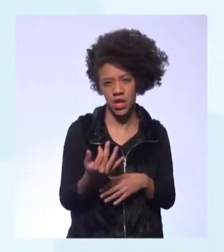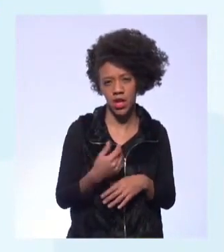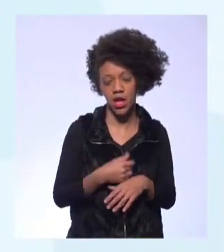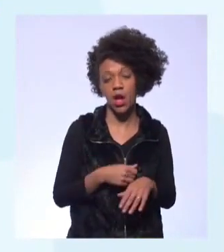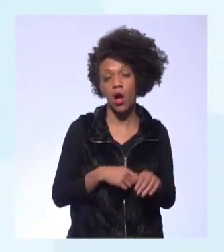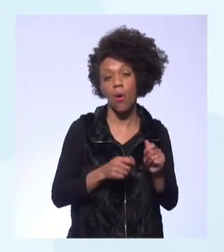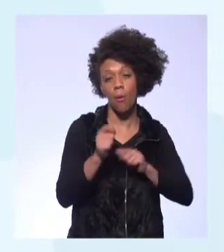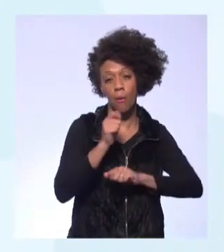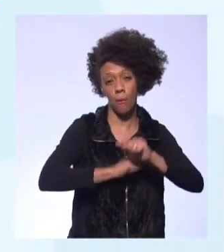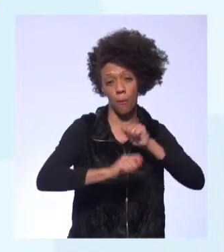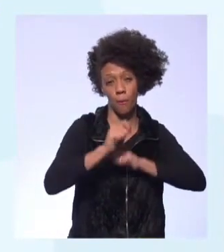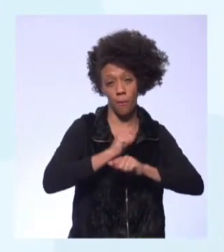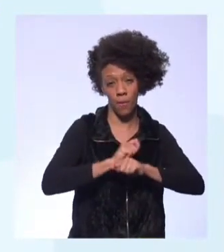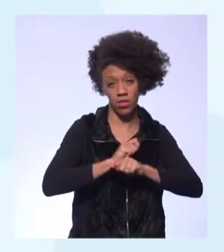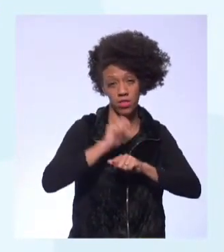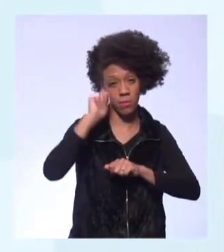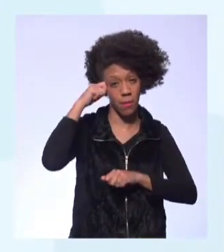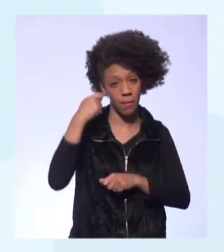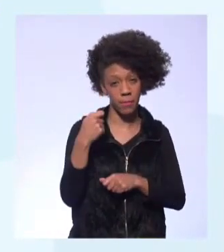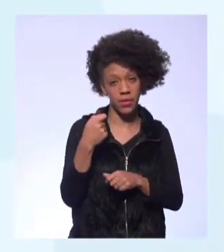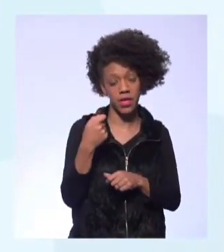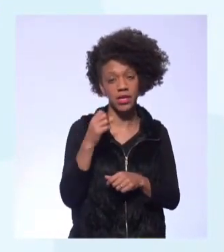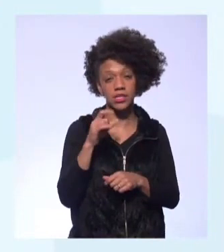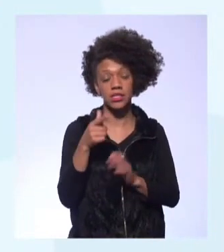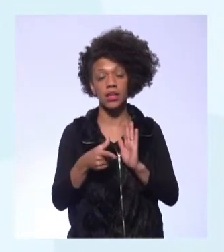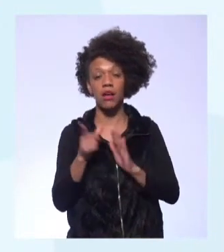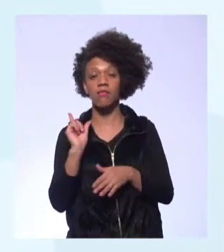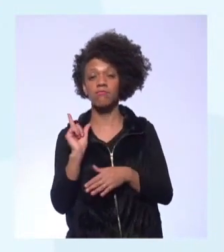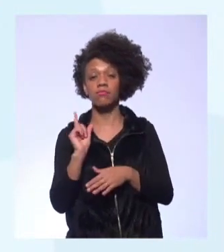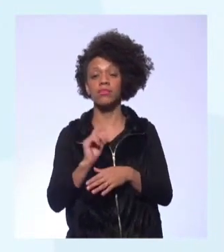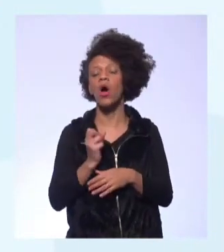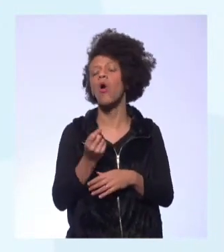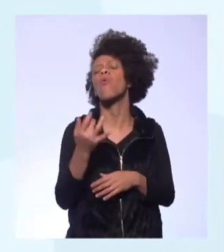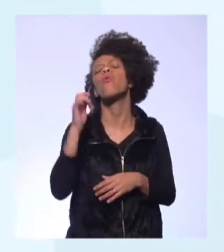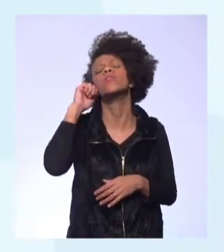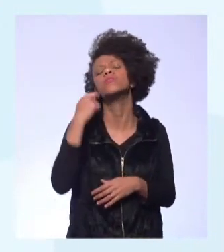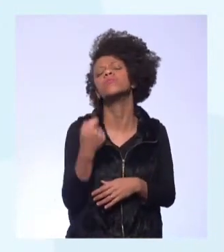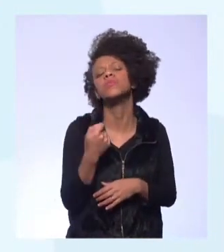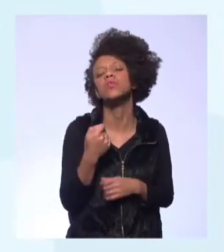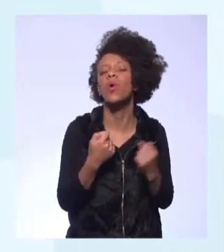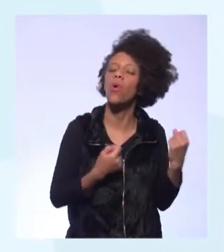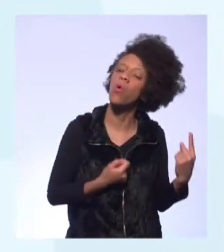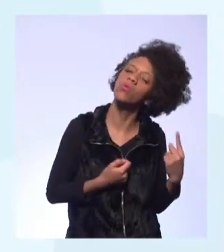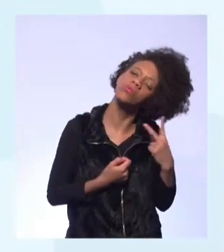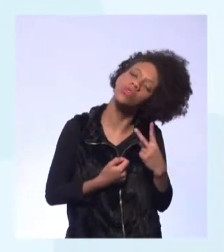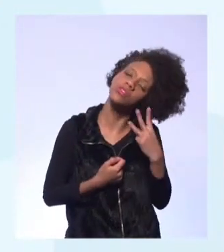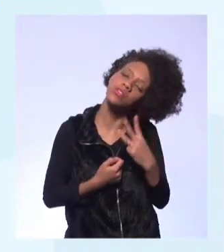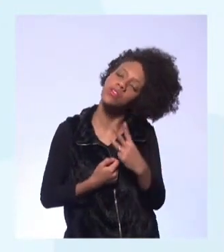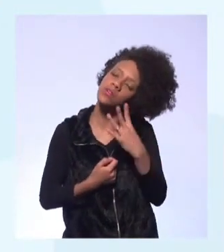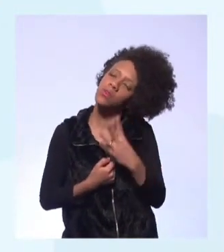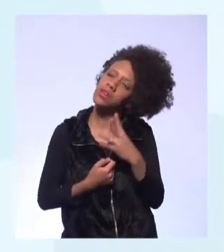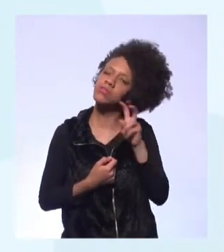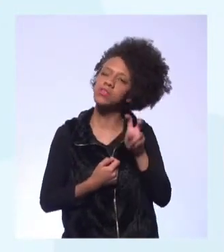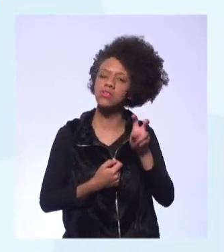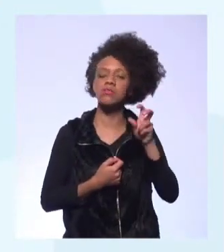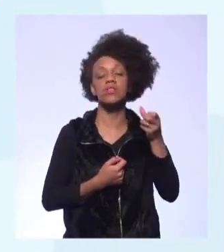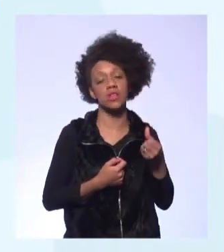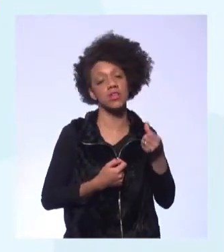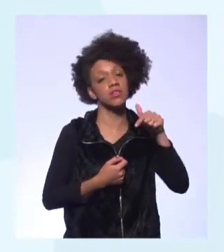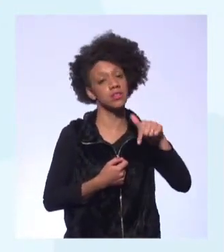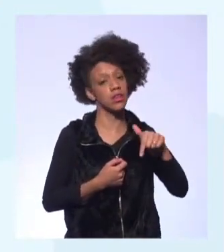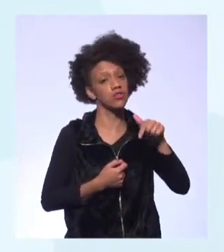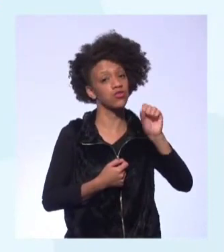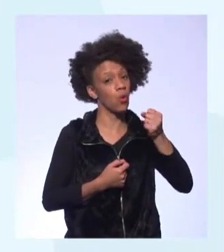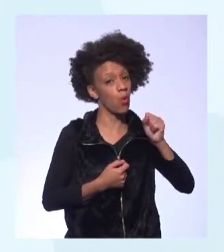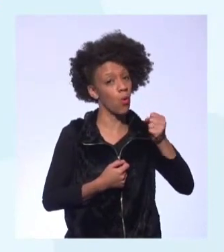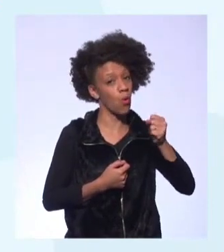A, que é o preto. Se eu olhar no quadrinho que vem antes, eu tenho quantos pretinhos lá dentro? Eu tenho, ó, 1, 2, 3, 4, 5, 6, 7, 8.